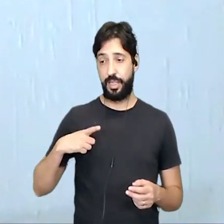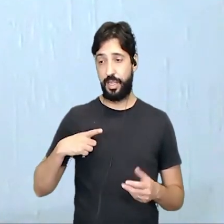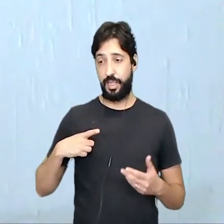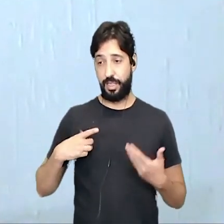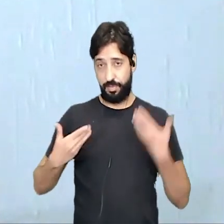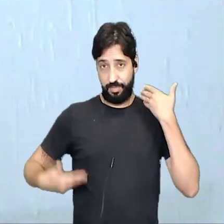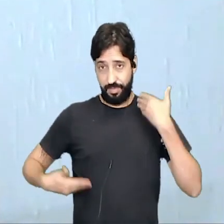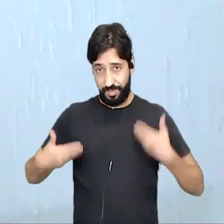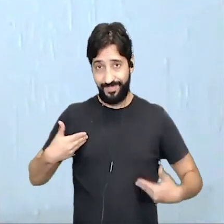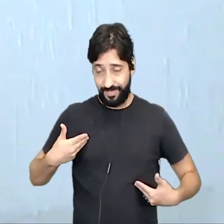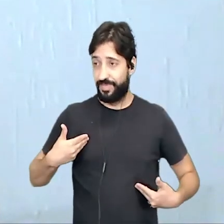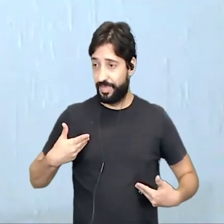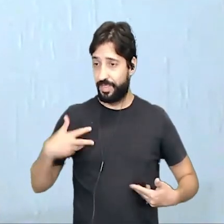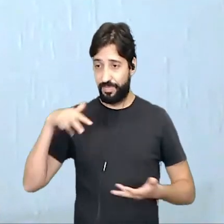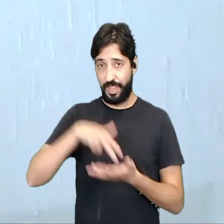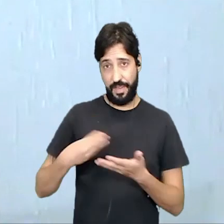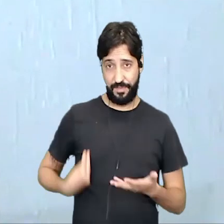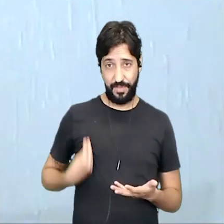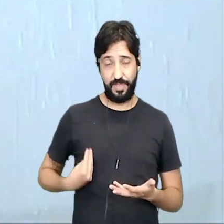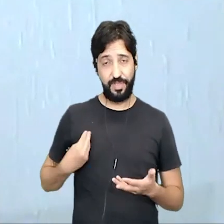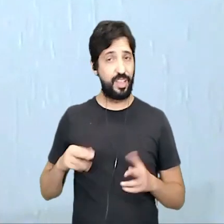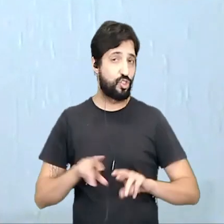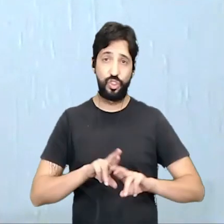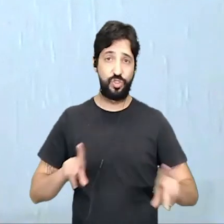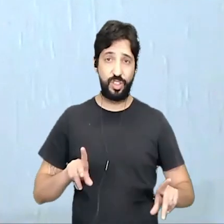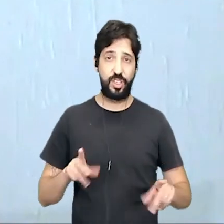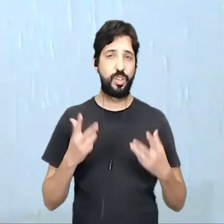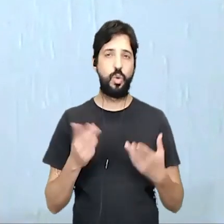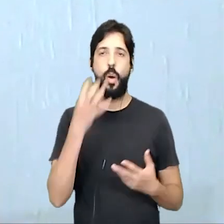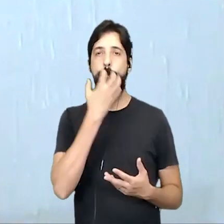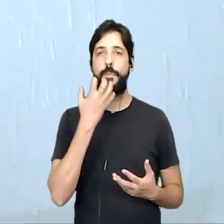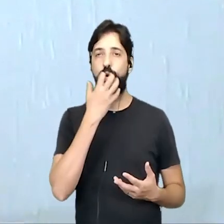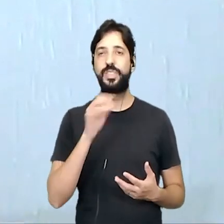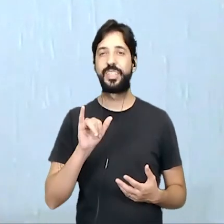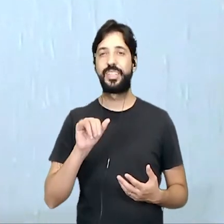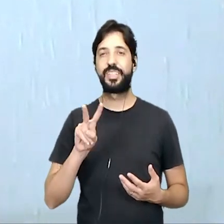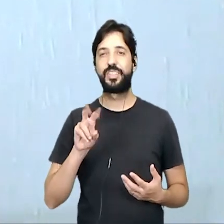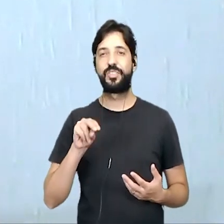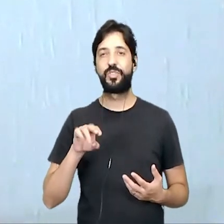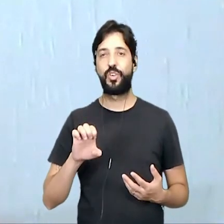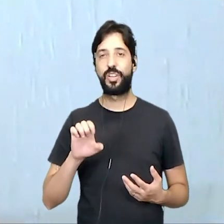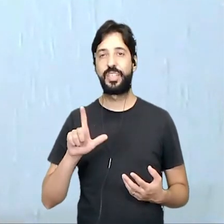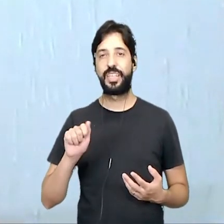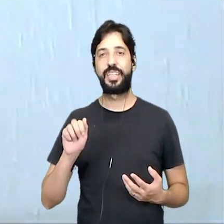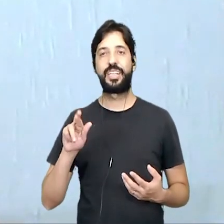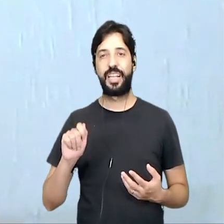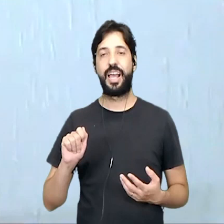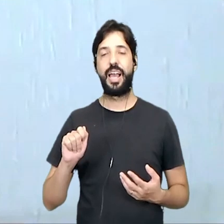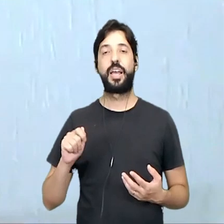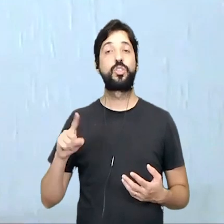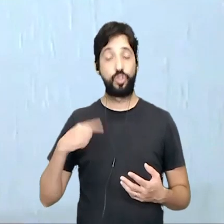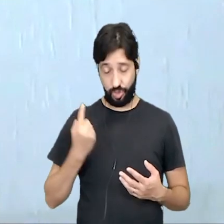aprender a se comportar de uma outra maneira, como dizia aquela canção da dona Ivone Lara,